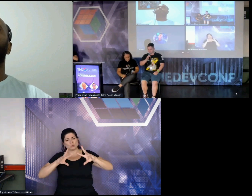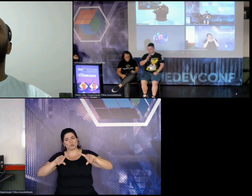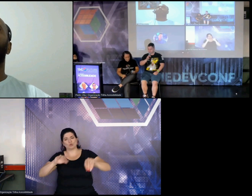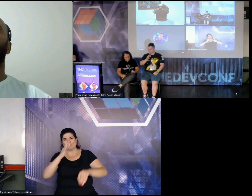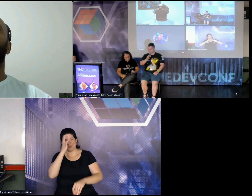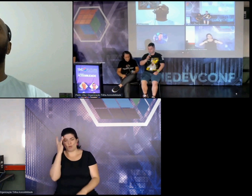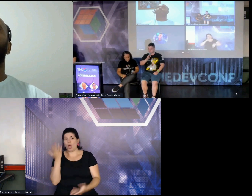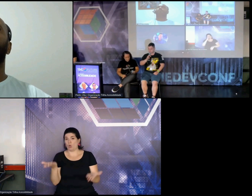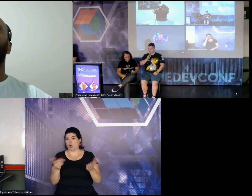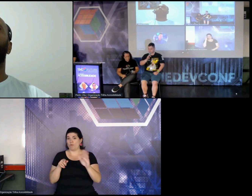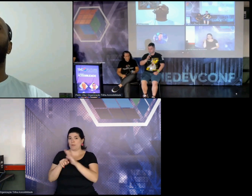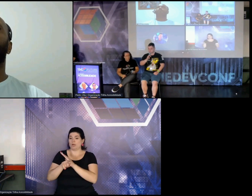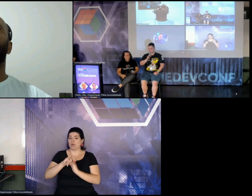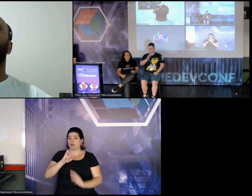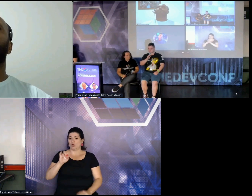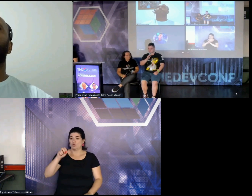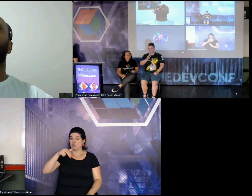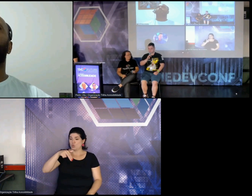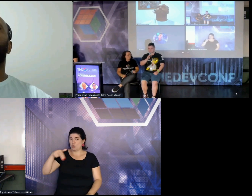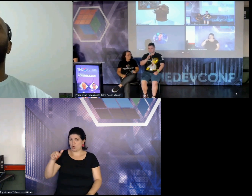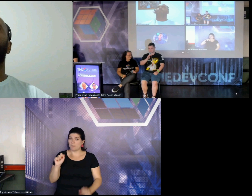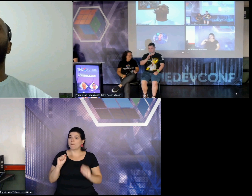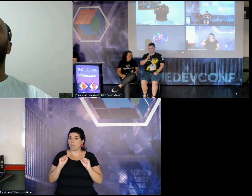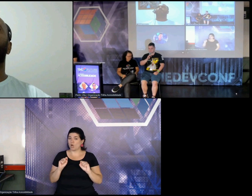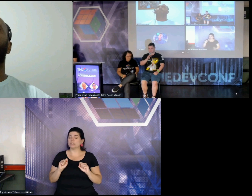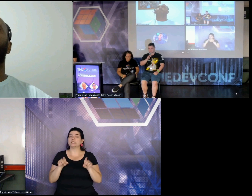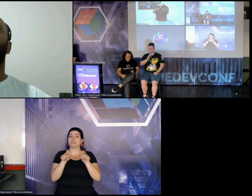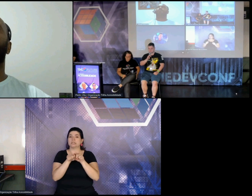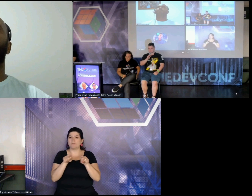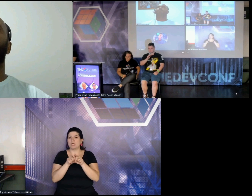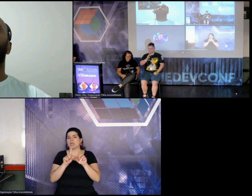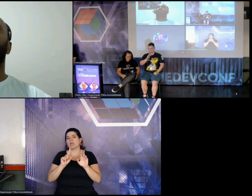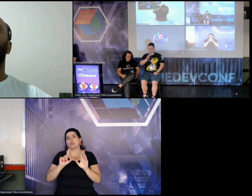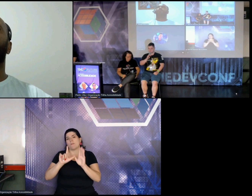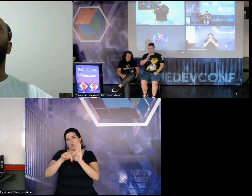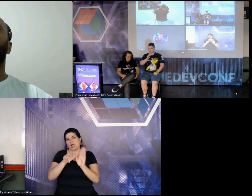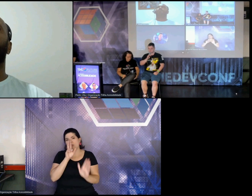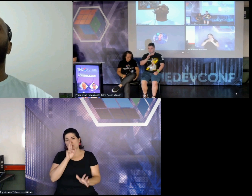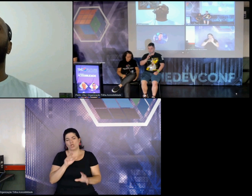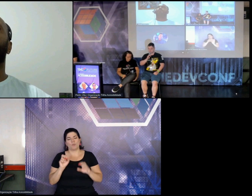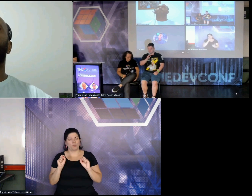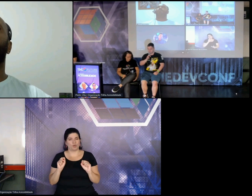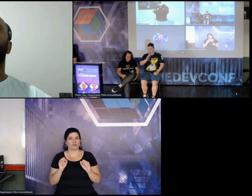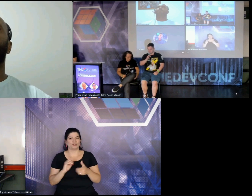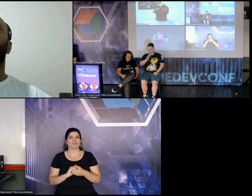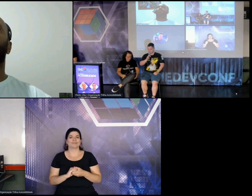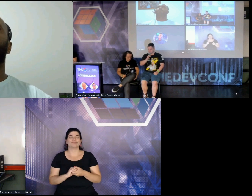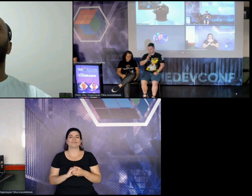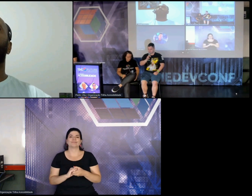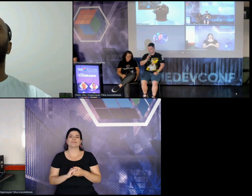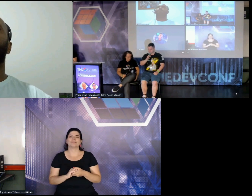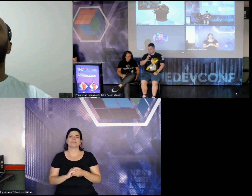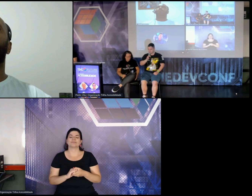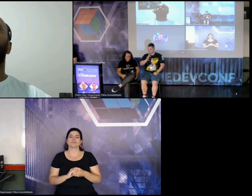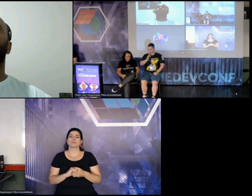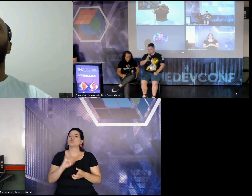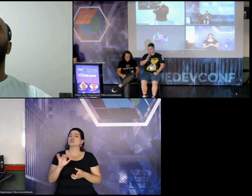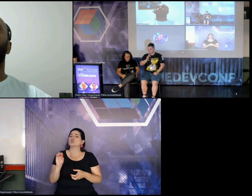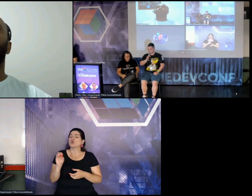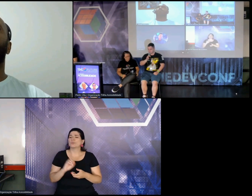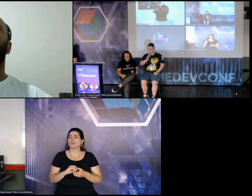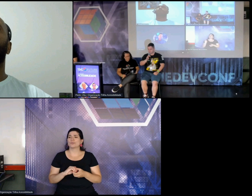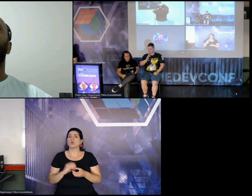uma pergunta para a Jo, e se vocês quiserem responder também depois, podem responder, tá? Jo,